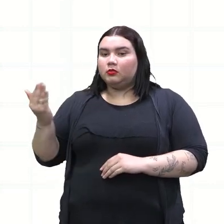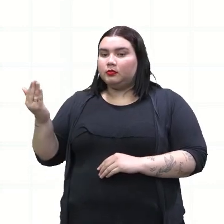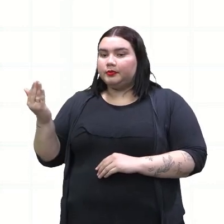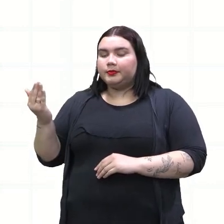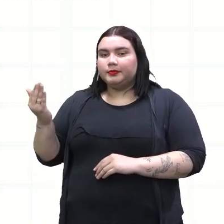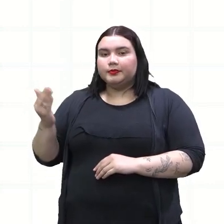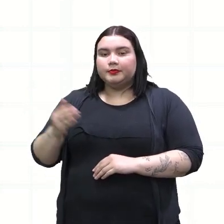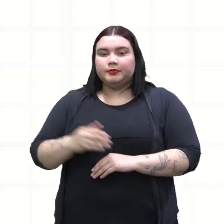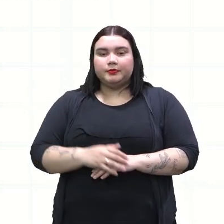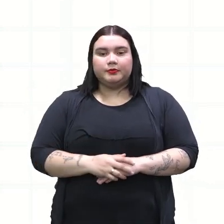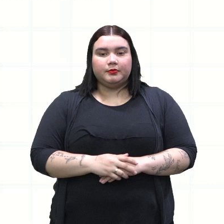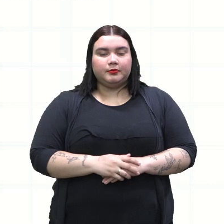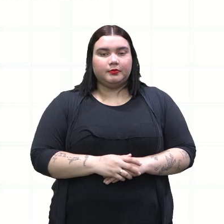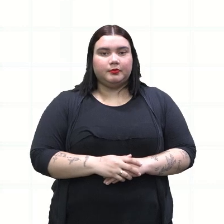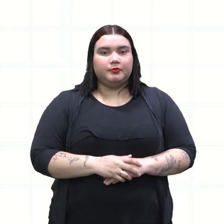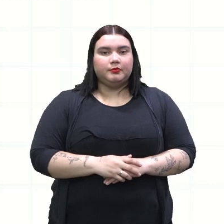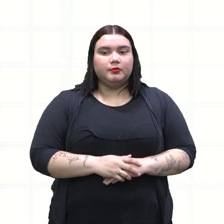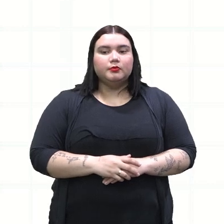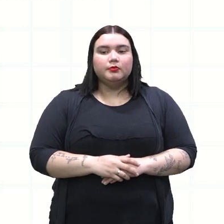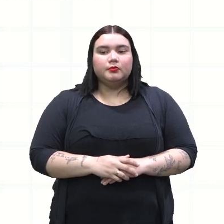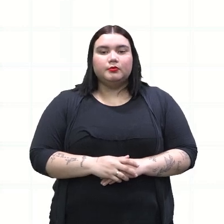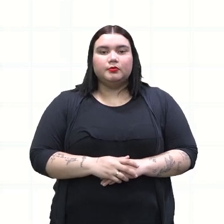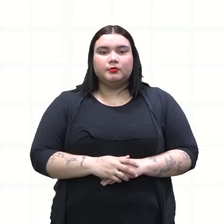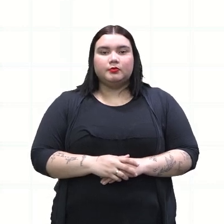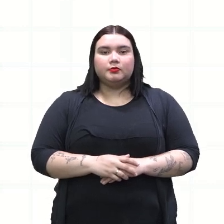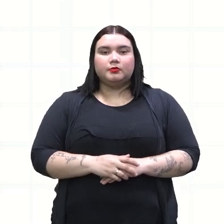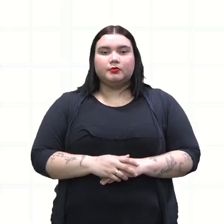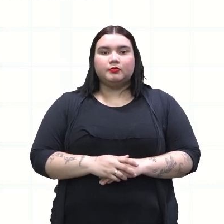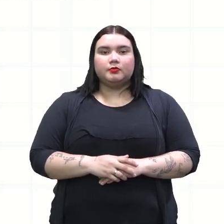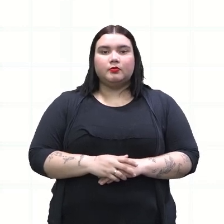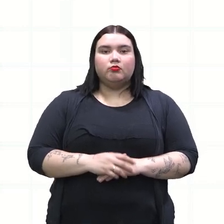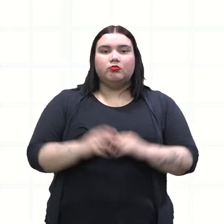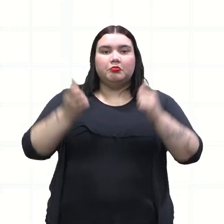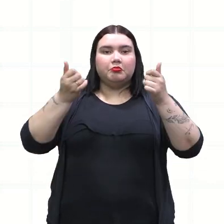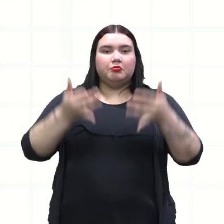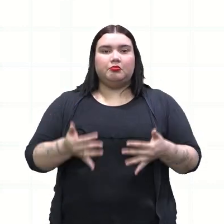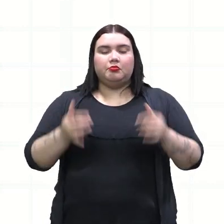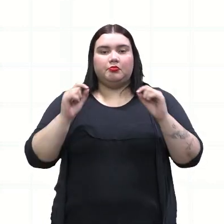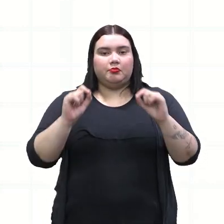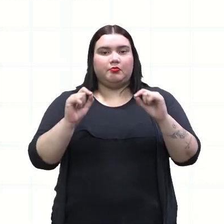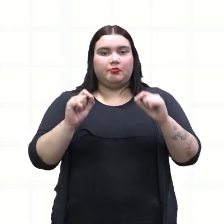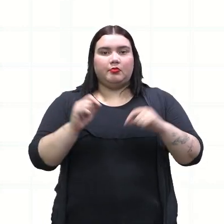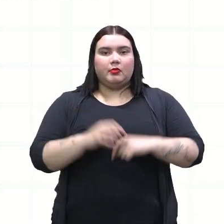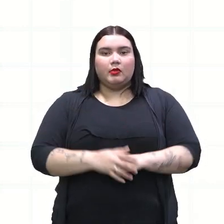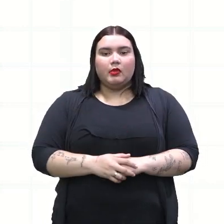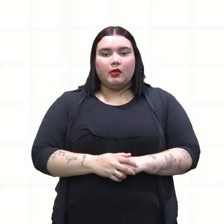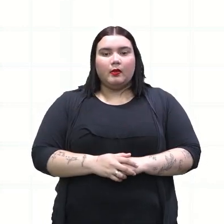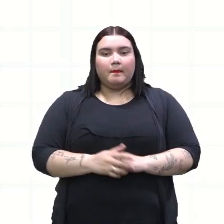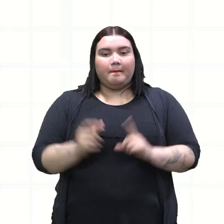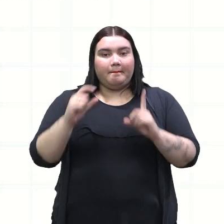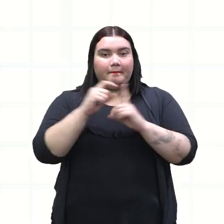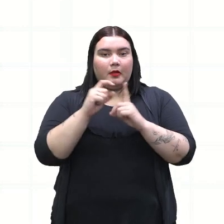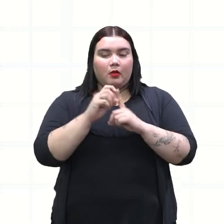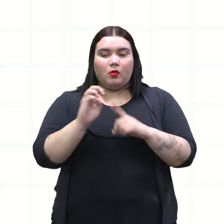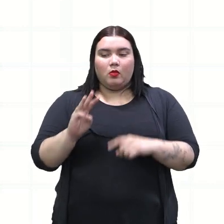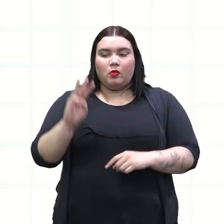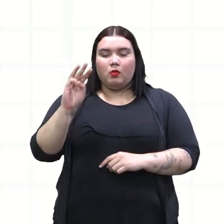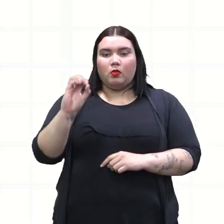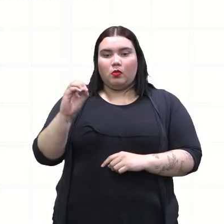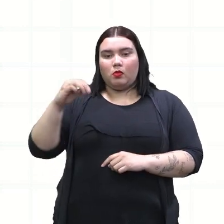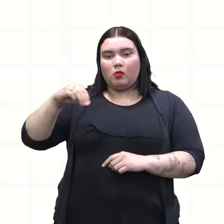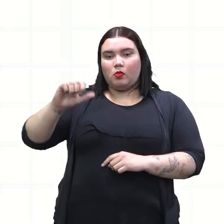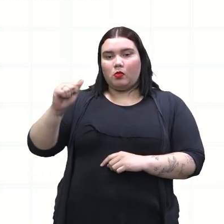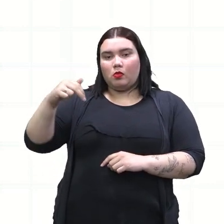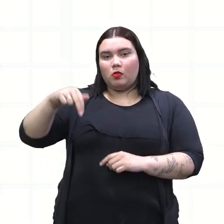hologram in a world first. Então, o que está dizendo aqui? Ó? A palavra woman significa